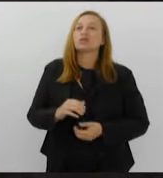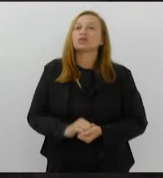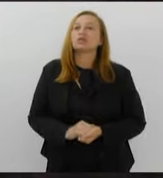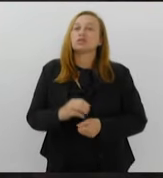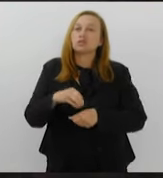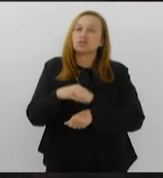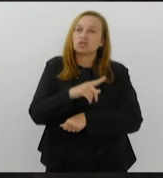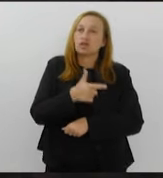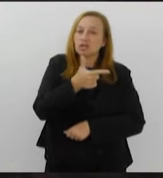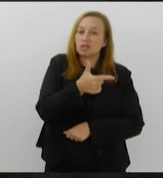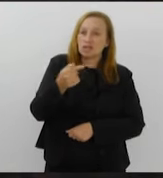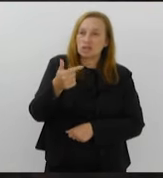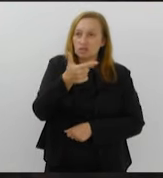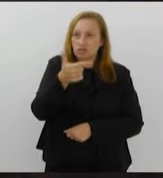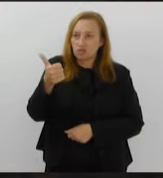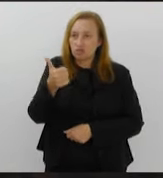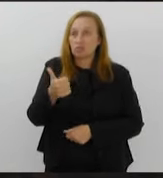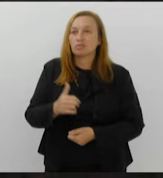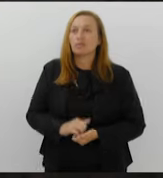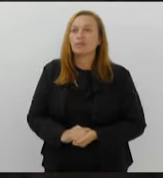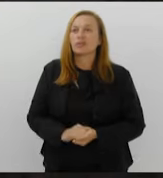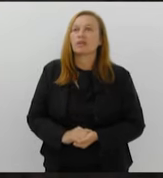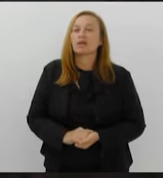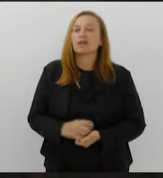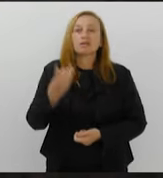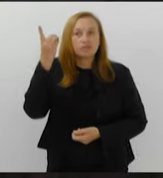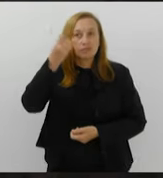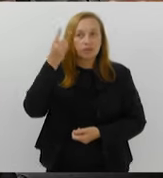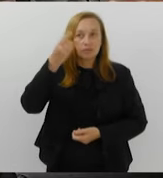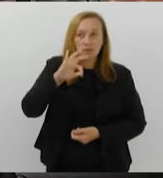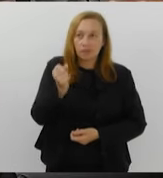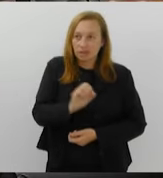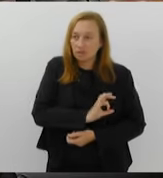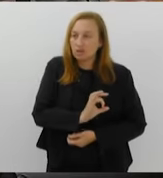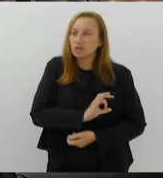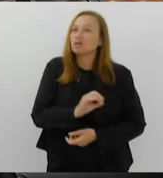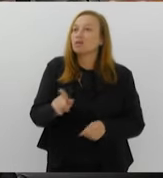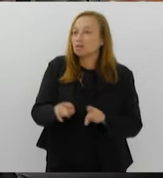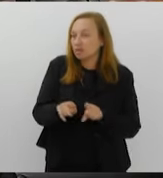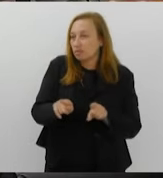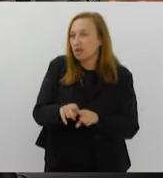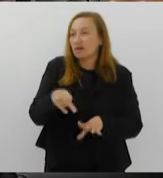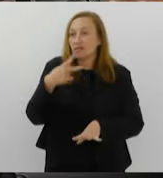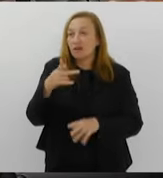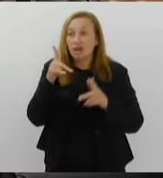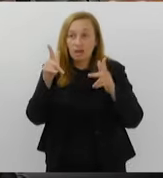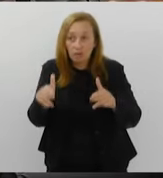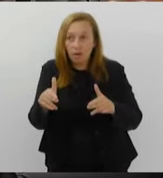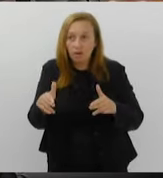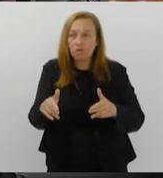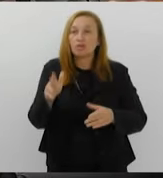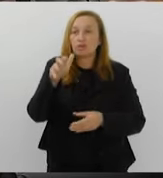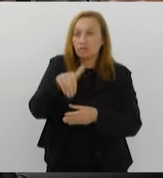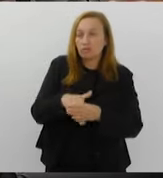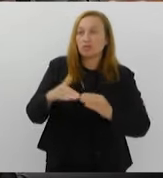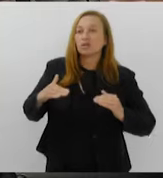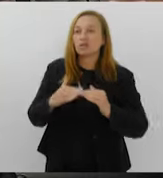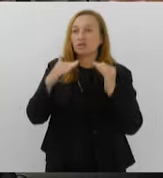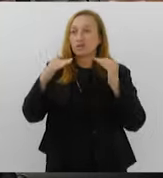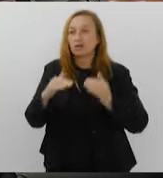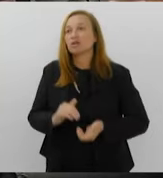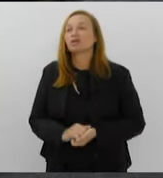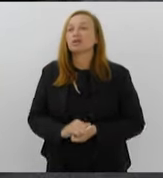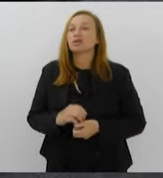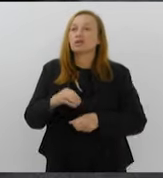destaques do 17 e 21, senhor. Presidente, deputada Marta Rocha. É exatamente essa observação que eu queria fazer. Votar favorável